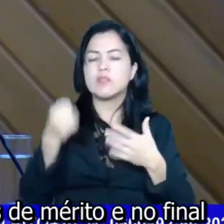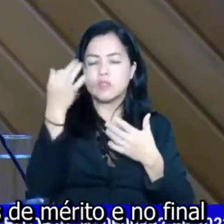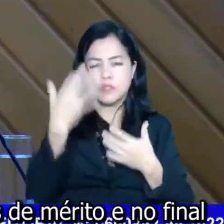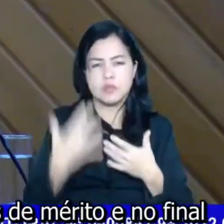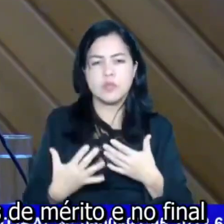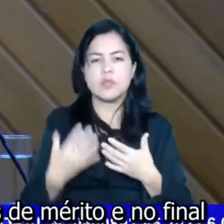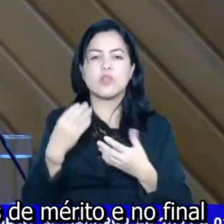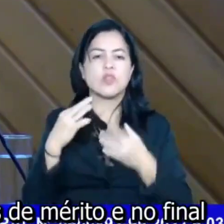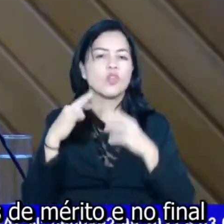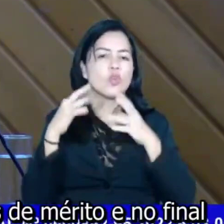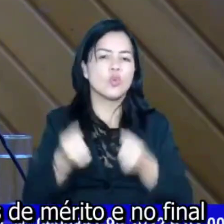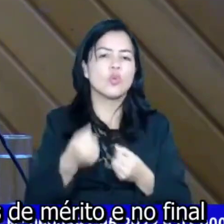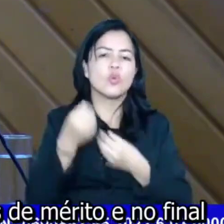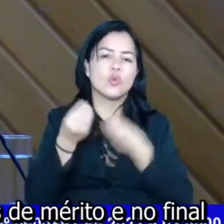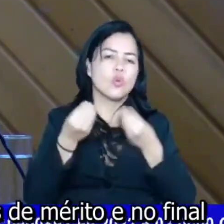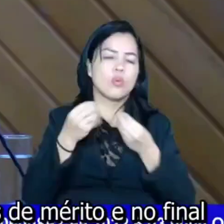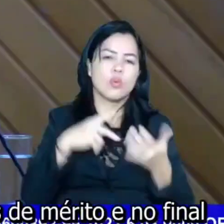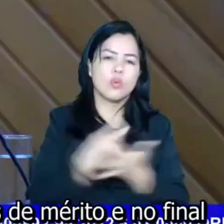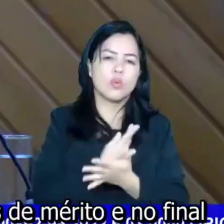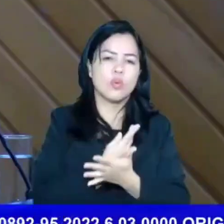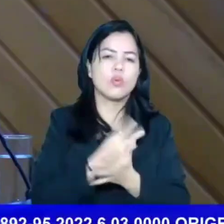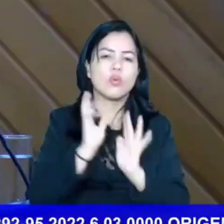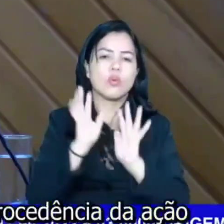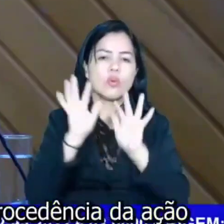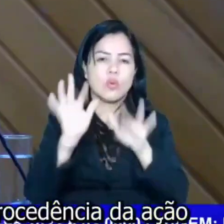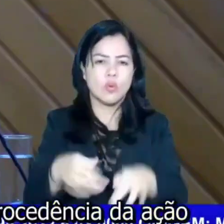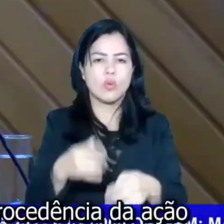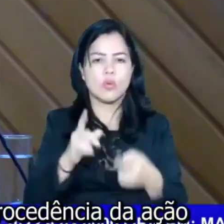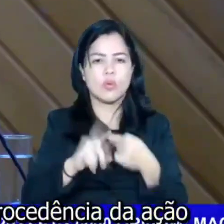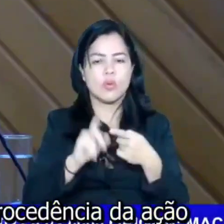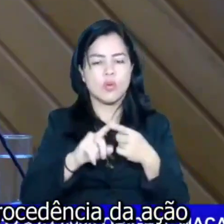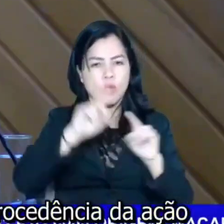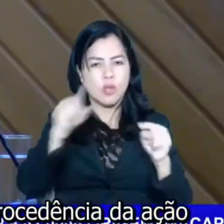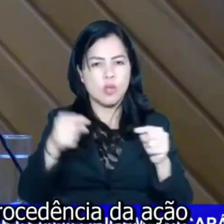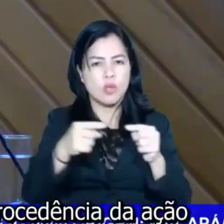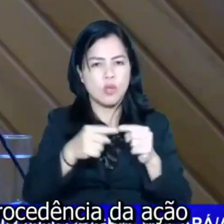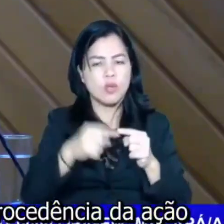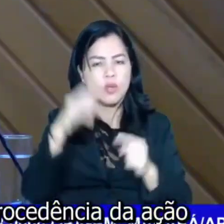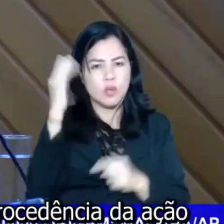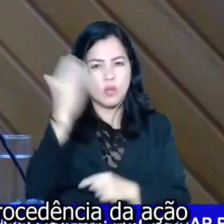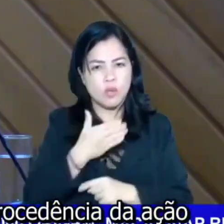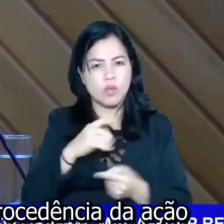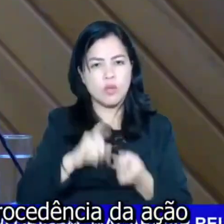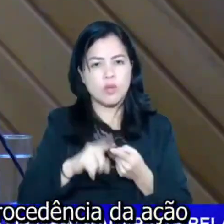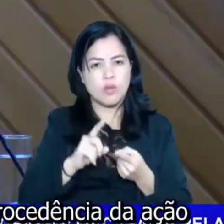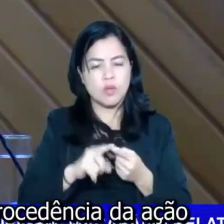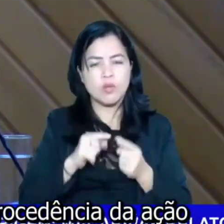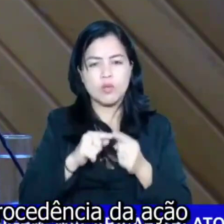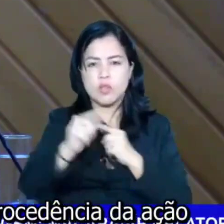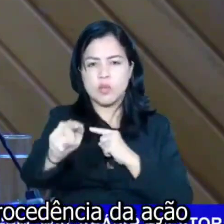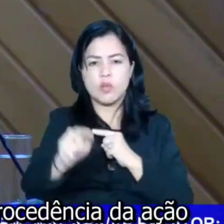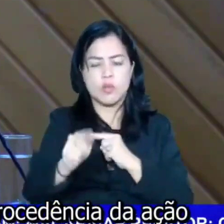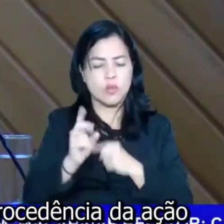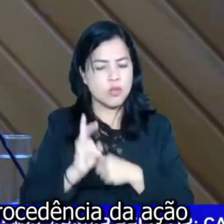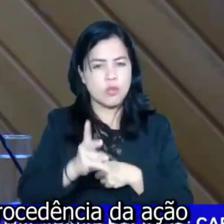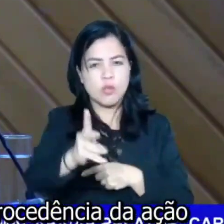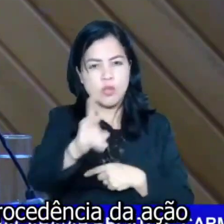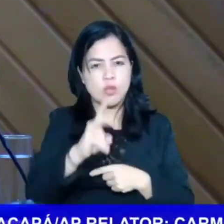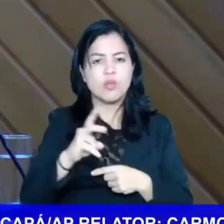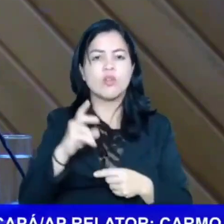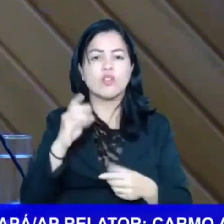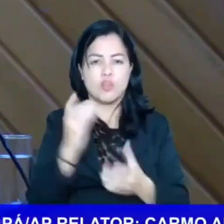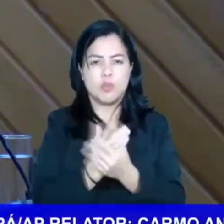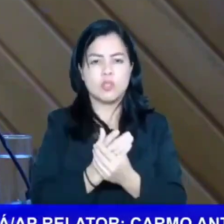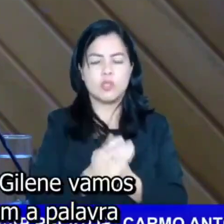essas preliminares, todas essas questões de mérito, e no final também concorda com essa defesa, pugnando também pela improcedência da